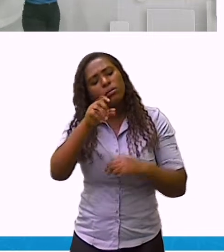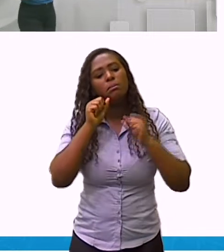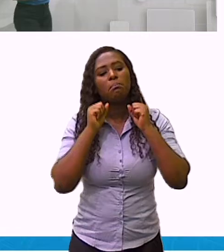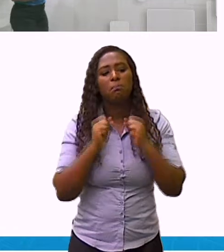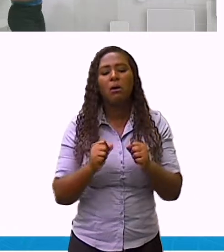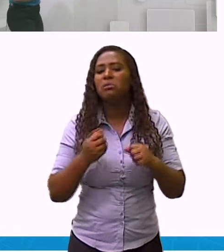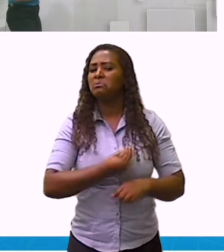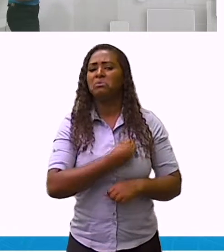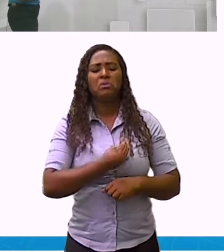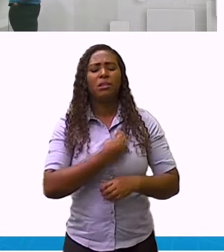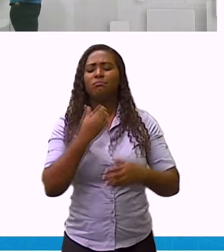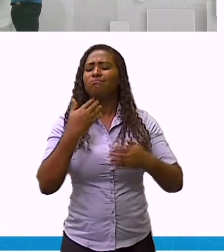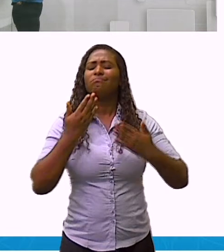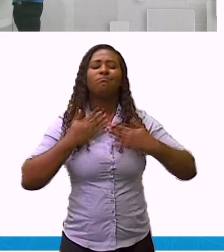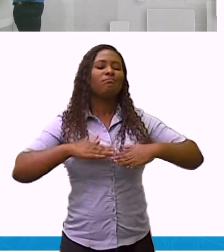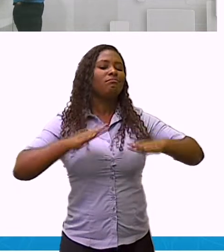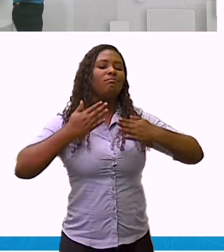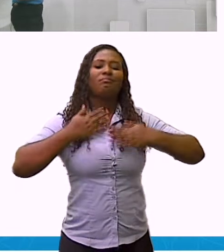propor.